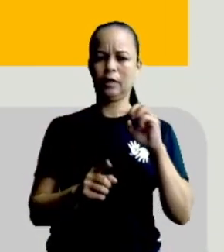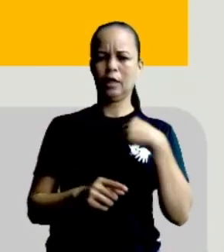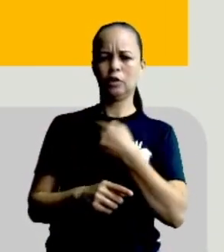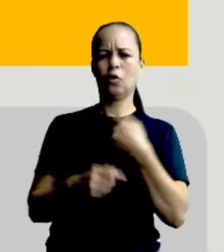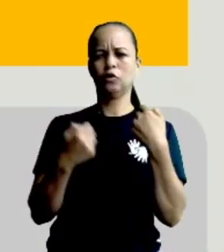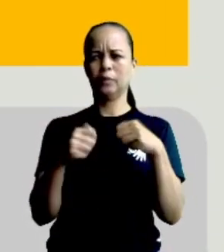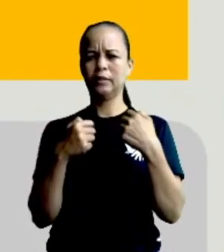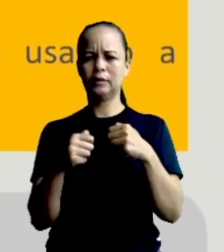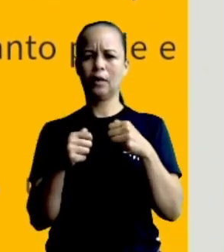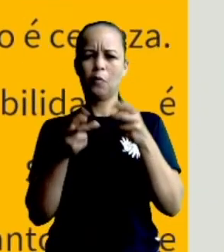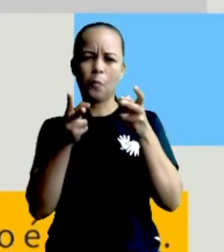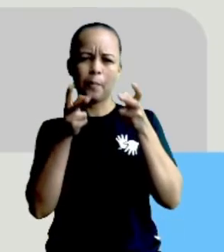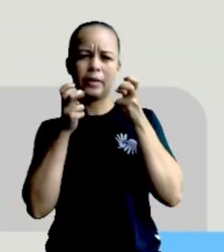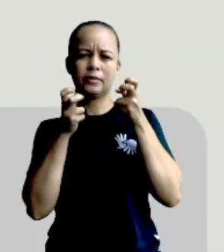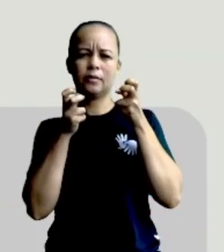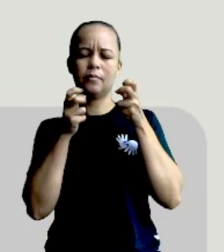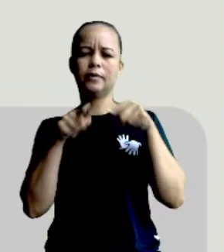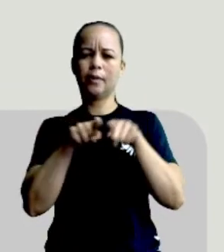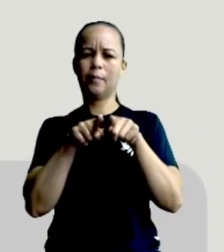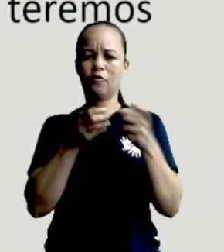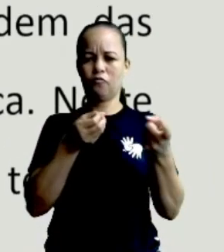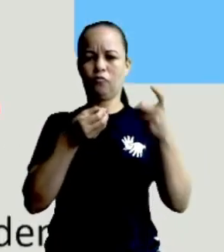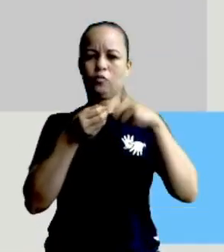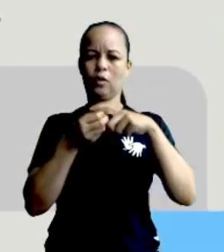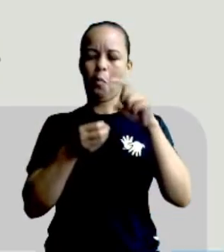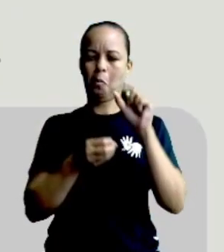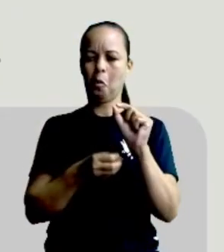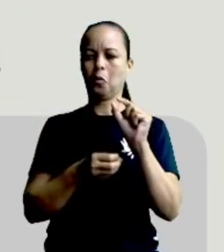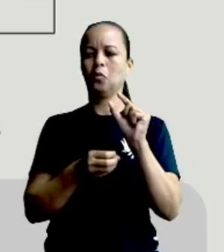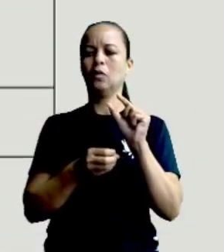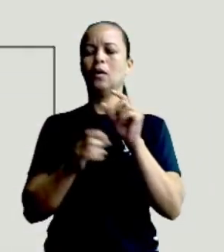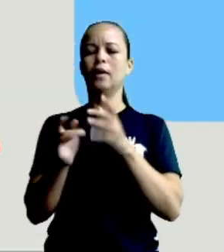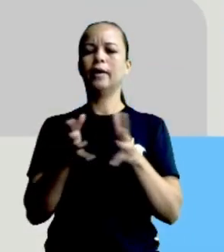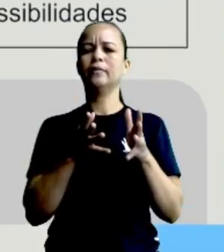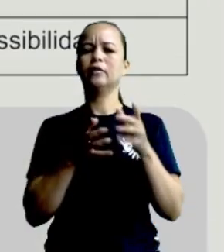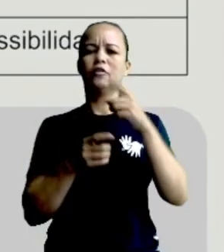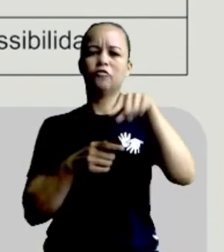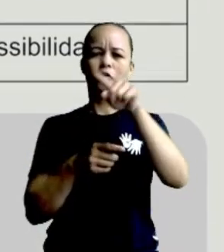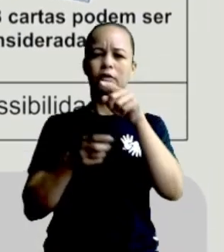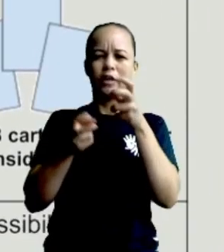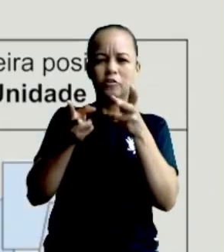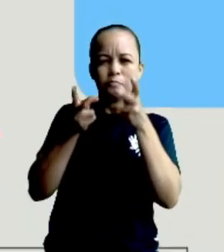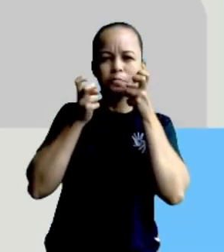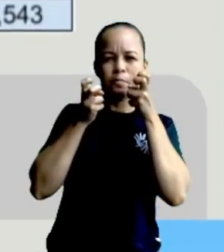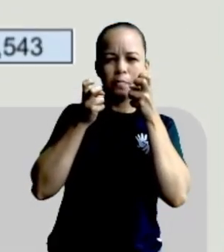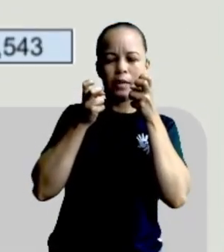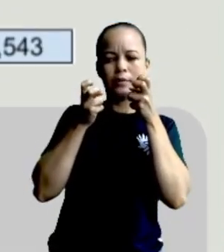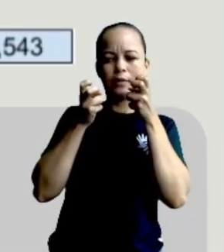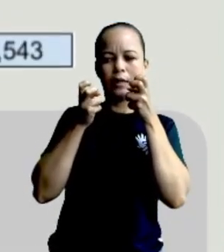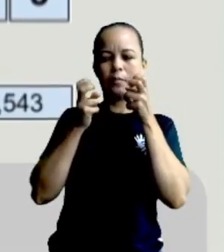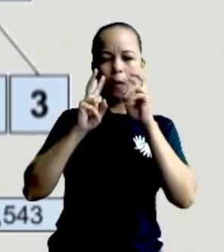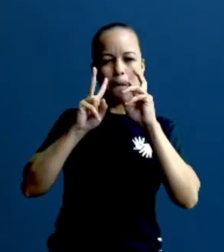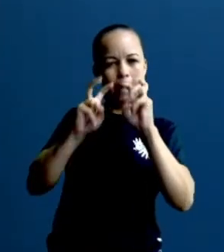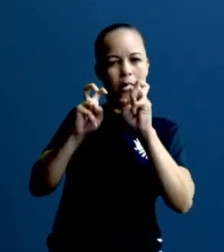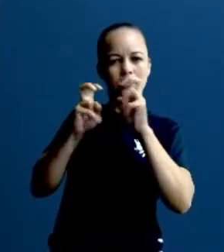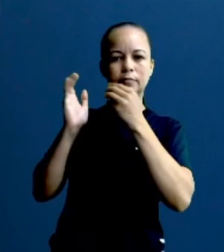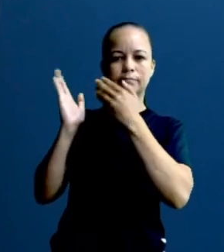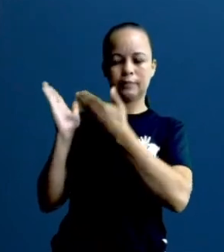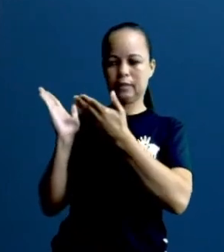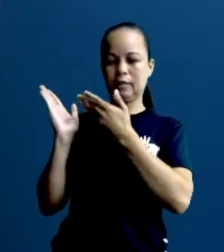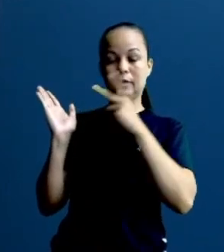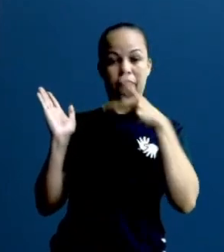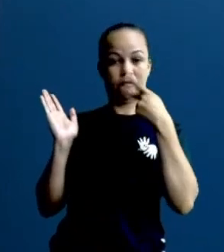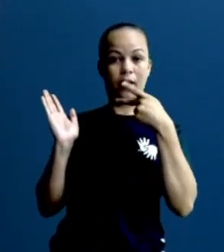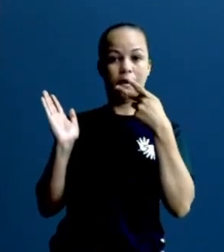precisa perceber também, deixa eu só voltar um pouquinho, porque eu quero que você fixe nisso aqui, ó, nessa fala